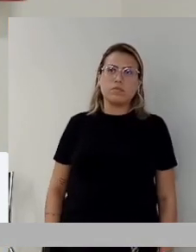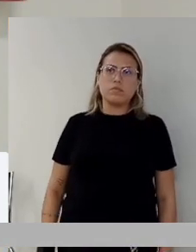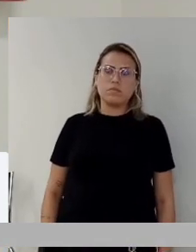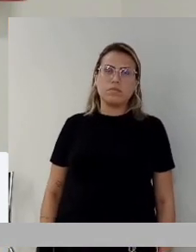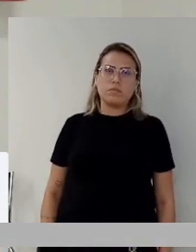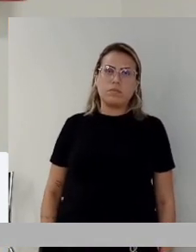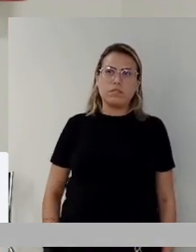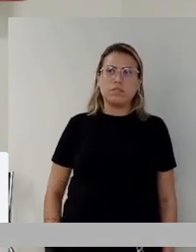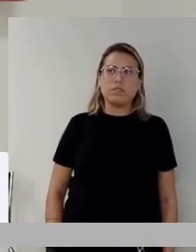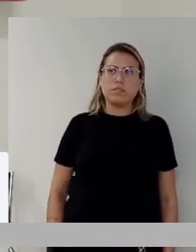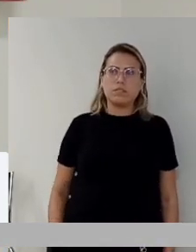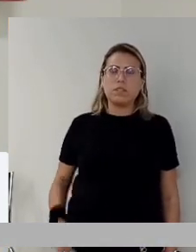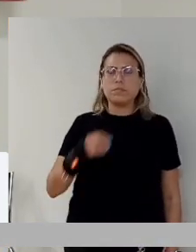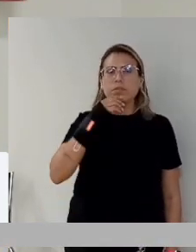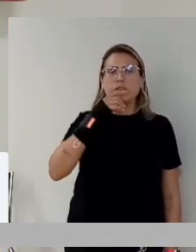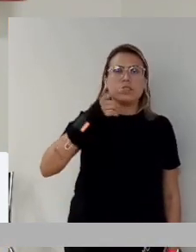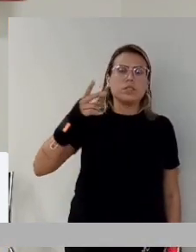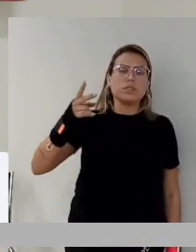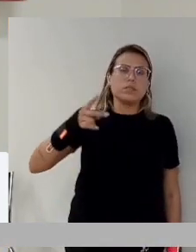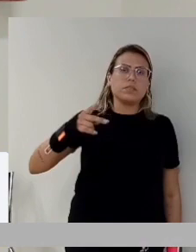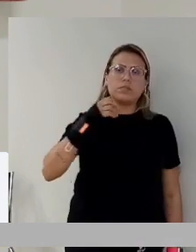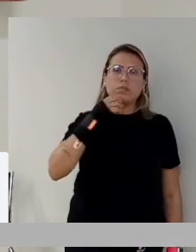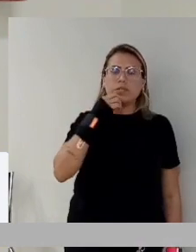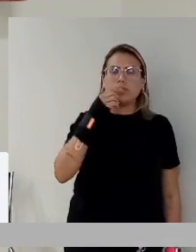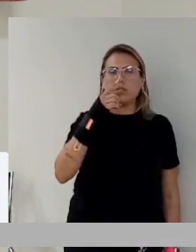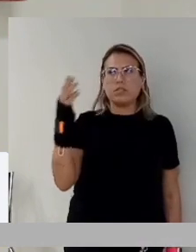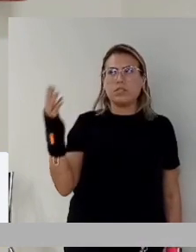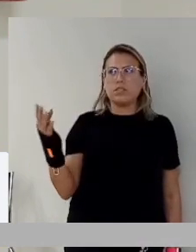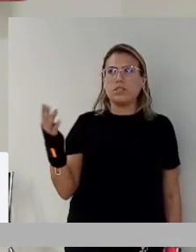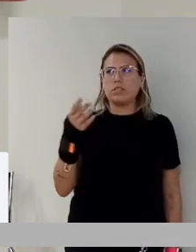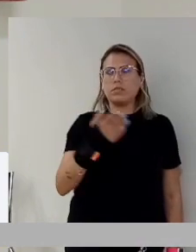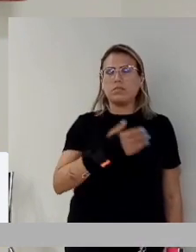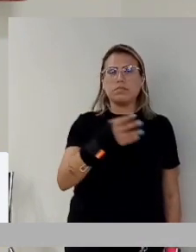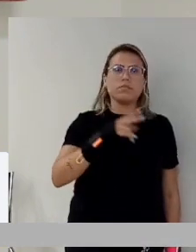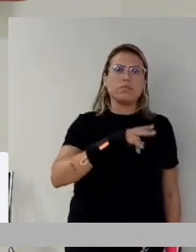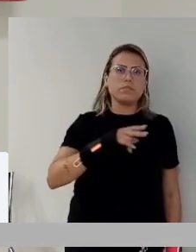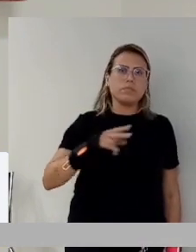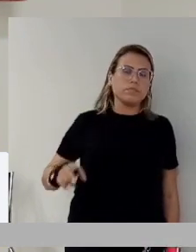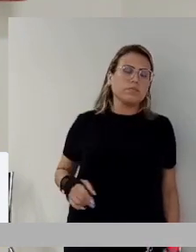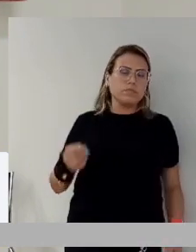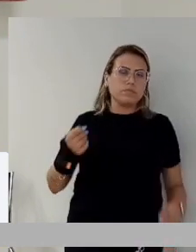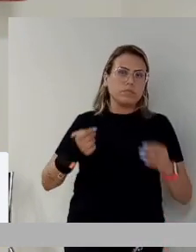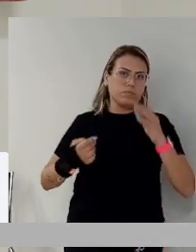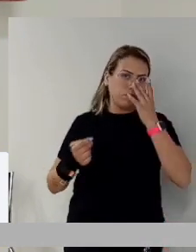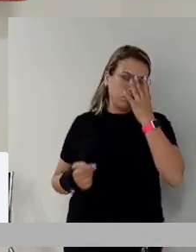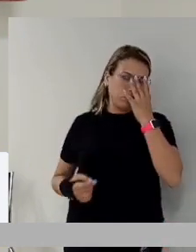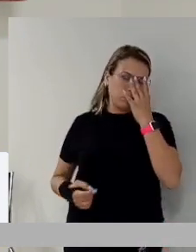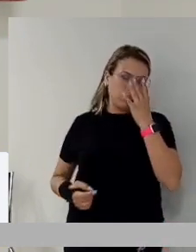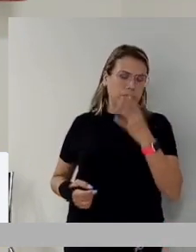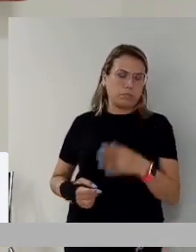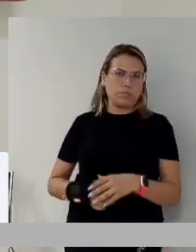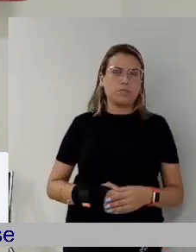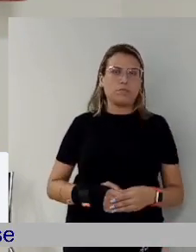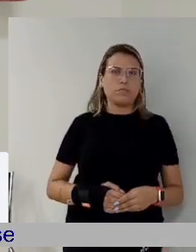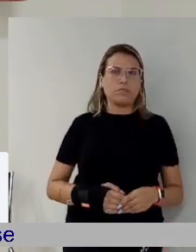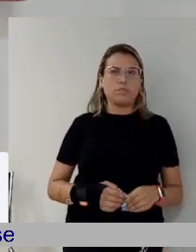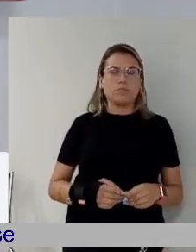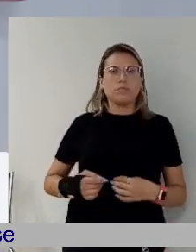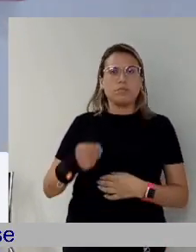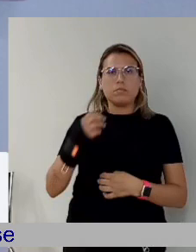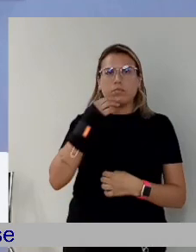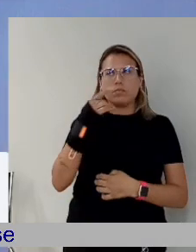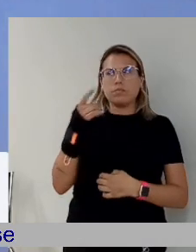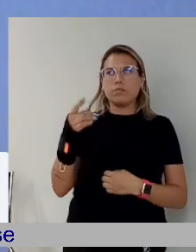Chaves Bom dia senhor presidente Bom dia os colegas vereadores aqui presente eh Bom dia secretária de